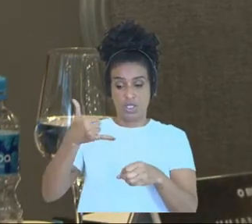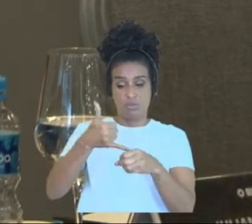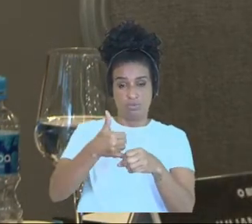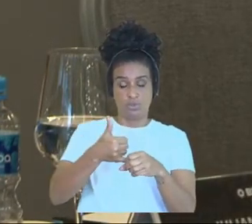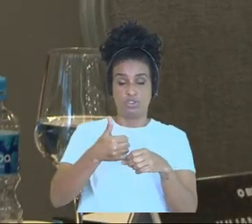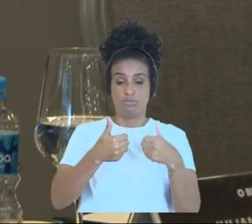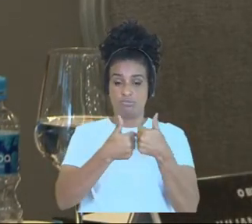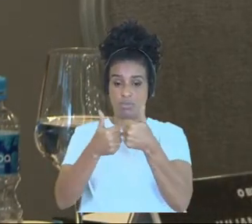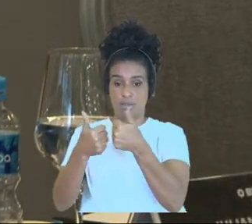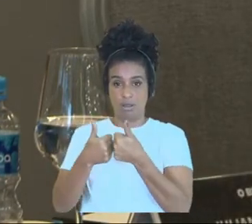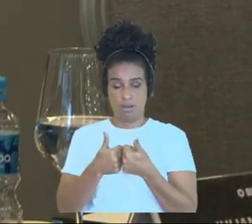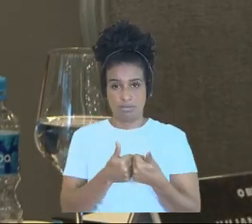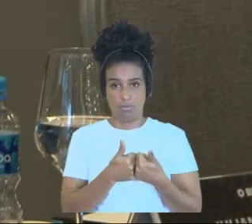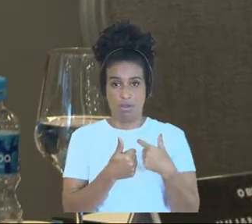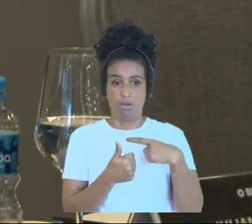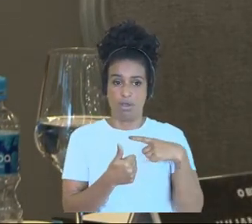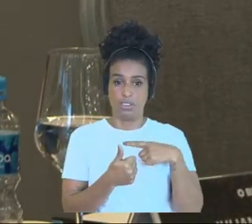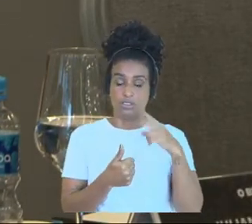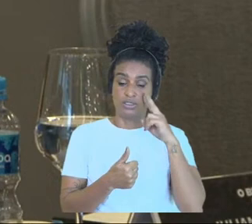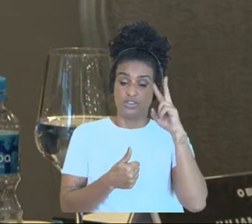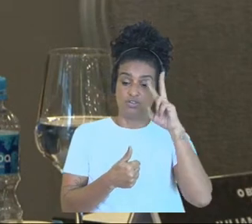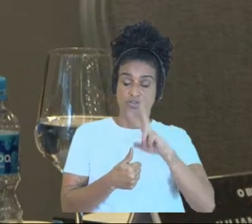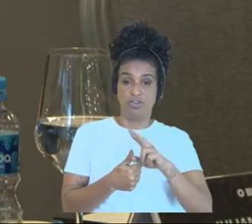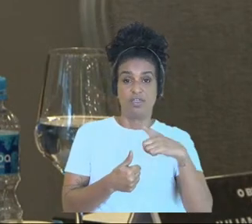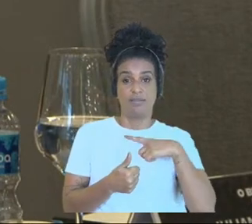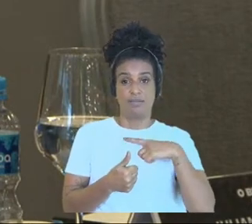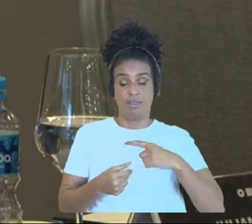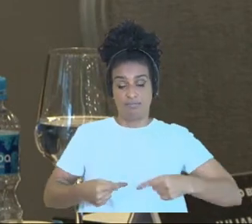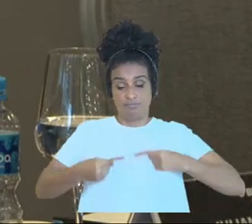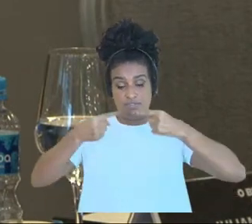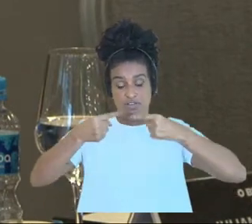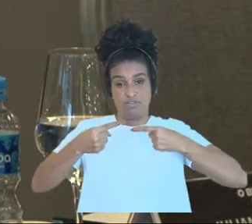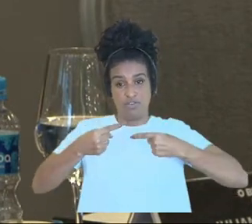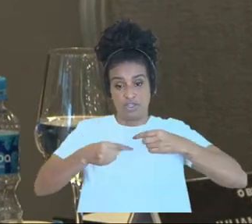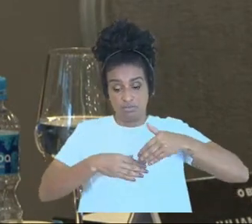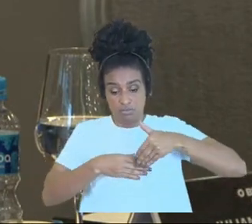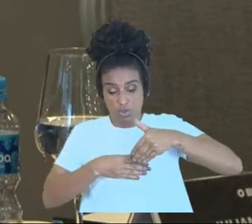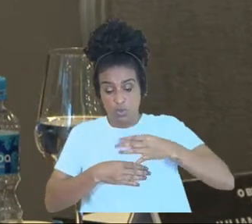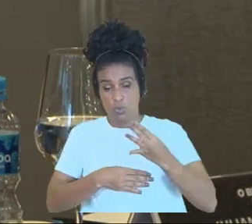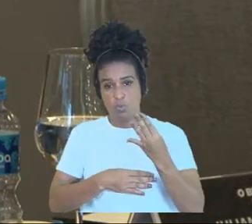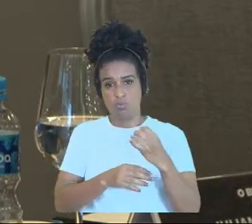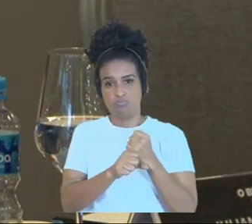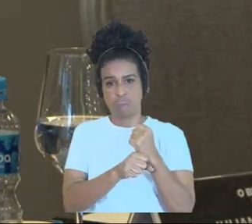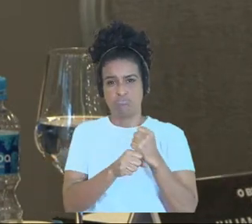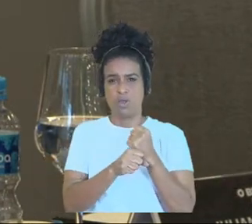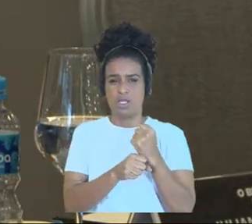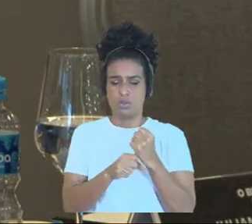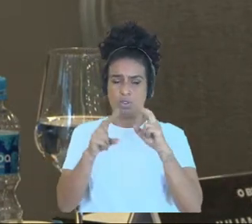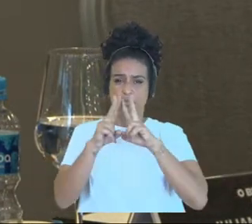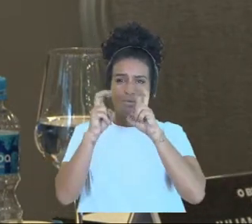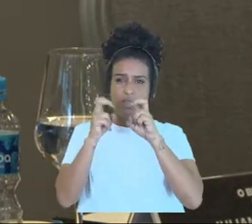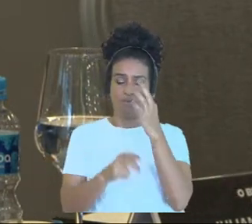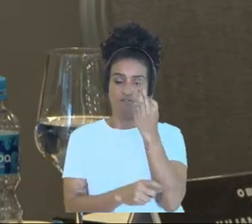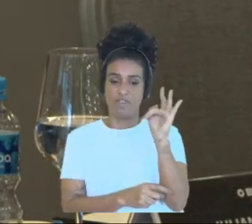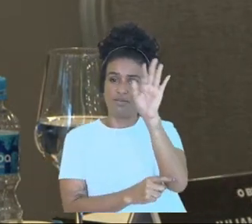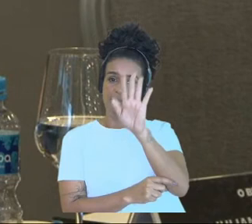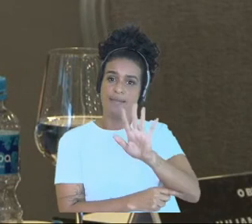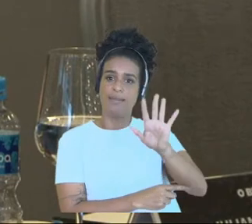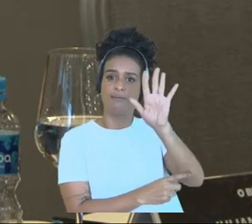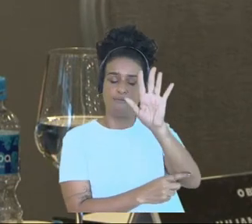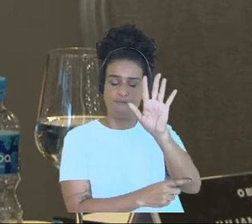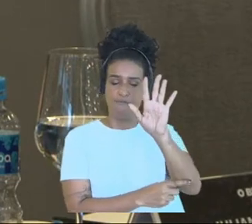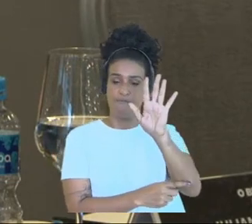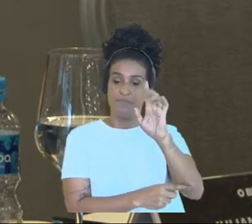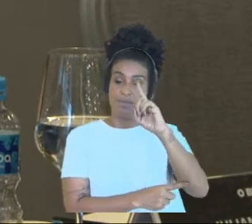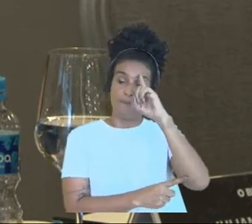transporte, a gente vê o quanto a gente tem um desafio pela frente nos próximos 4 anos nessa questão federativa. Principalmente porque, quando a gente